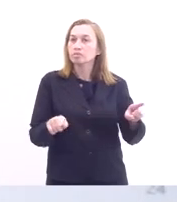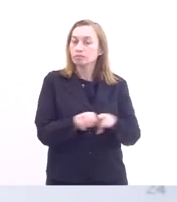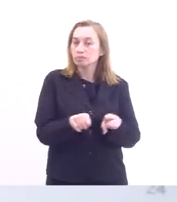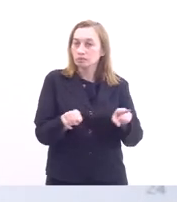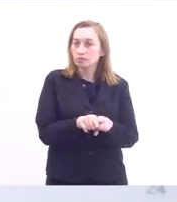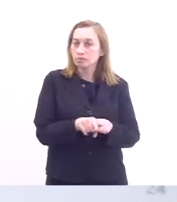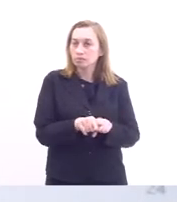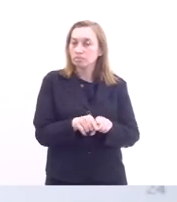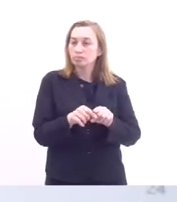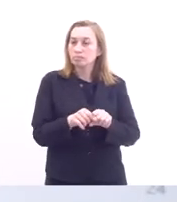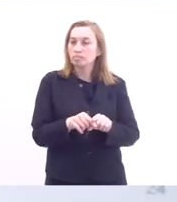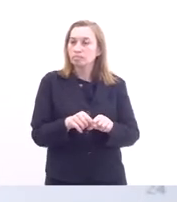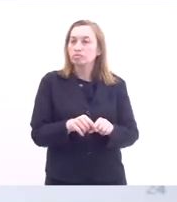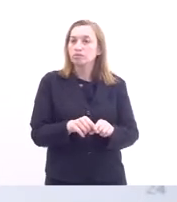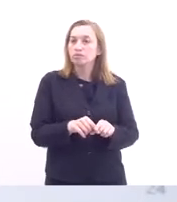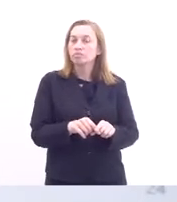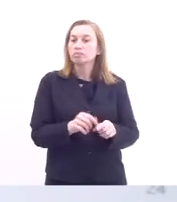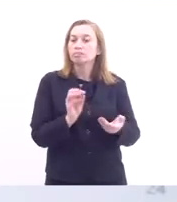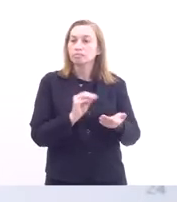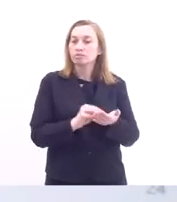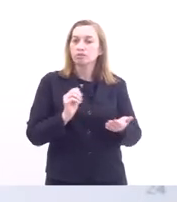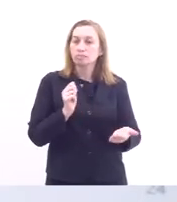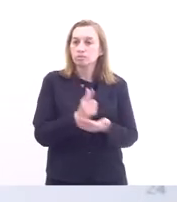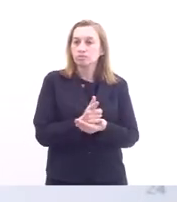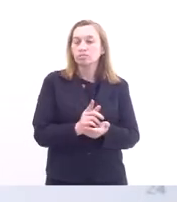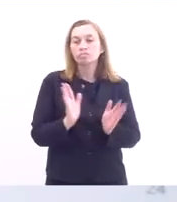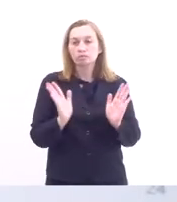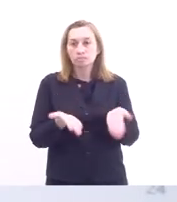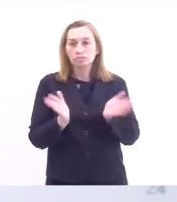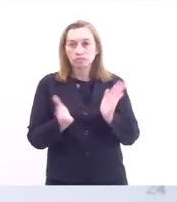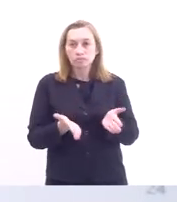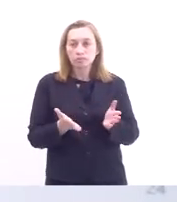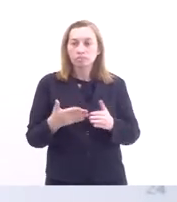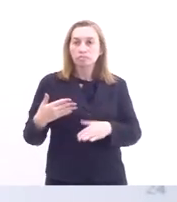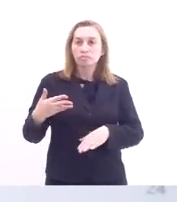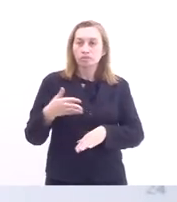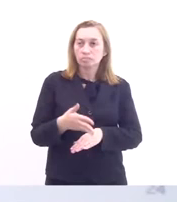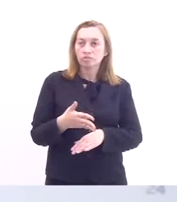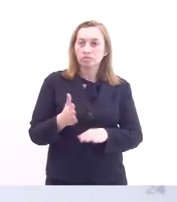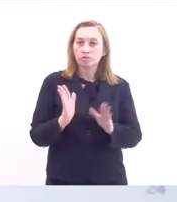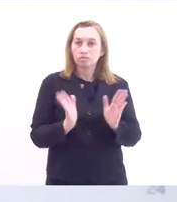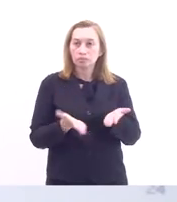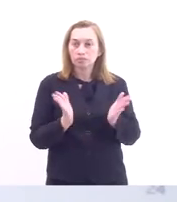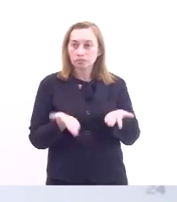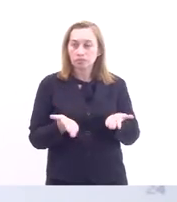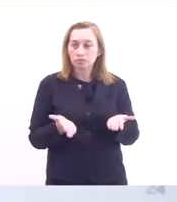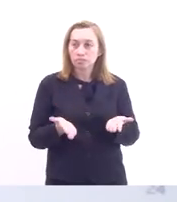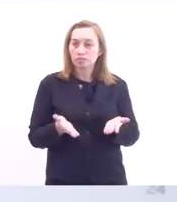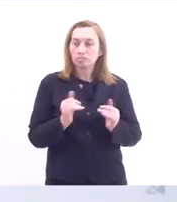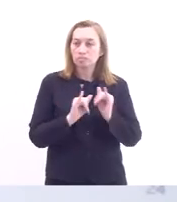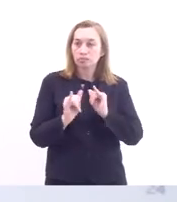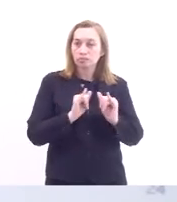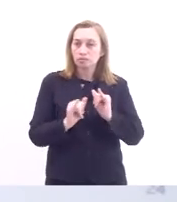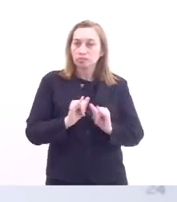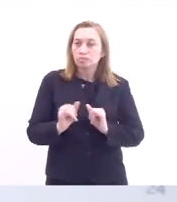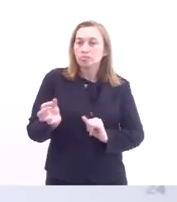contábeis referente ao esse estoque de receita a pagar. E hoje a gente chegou nesse estoque atualizado